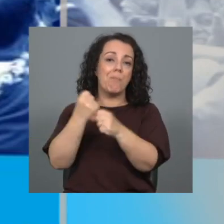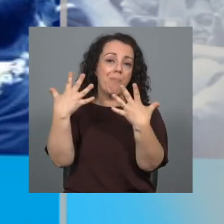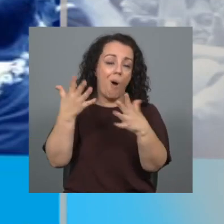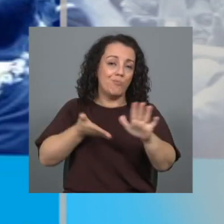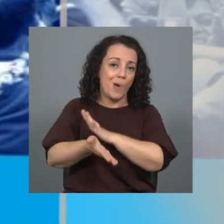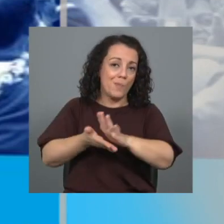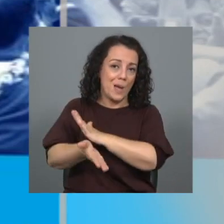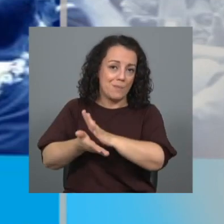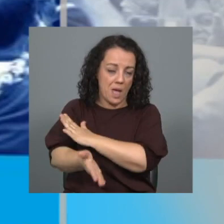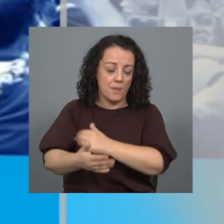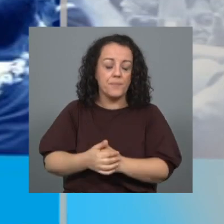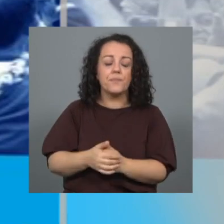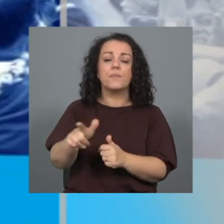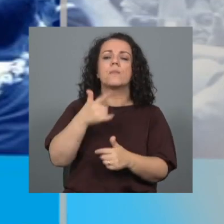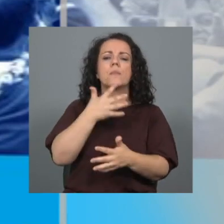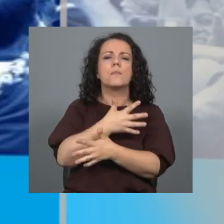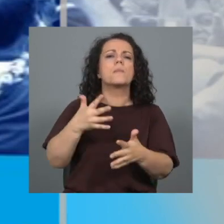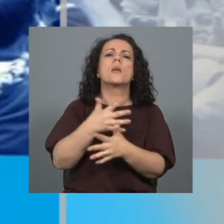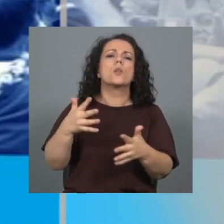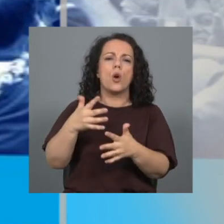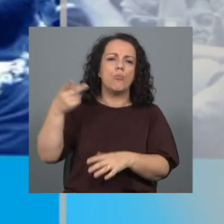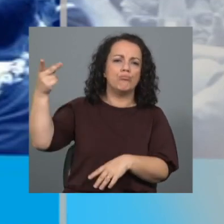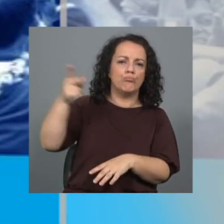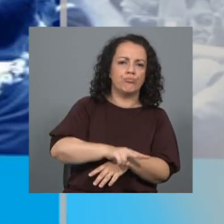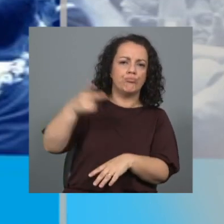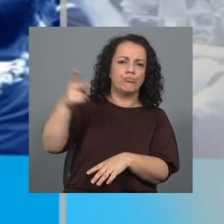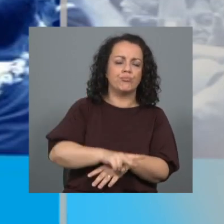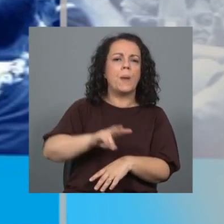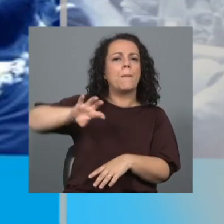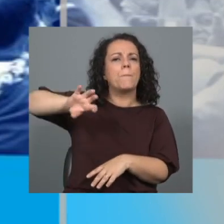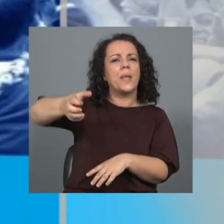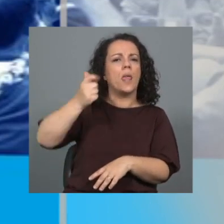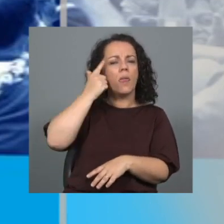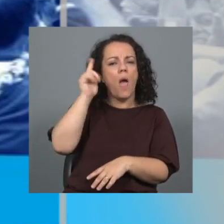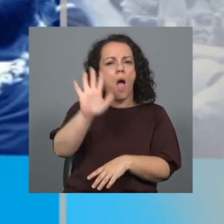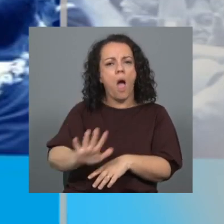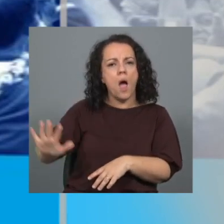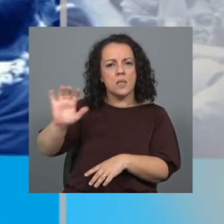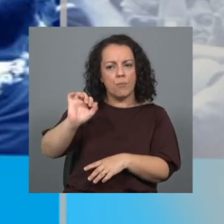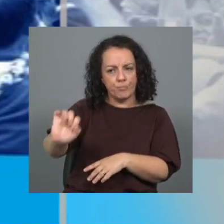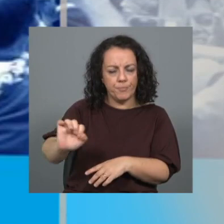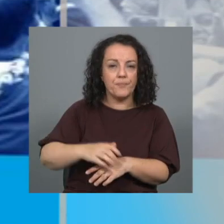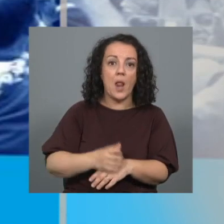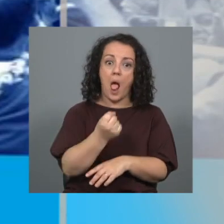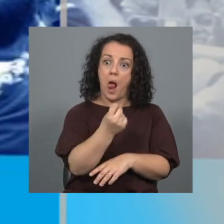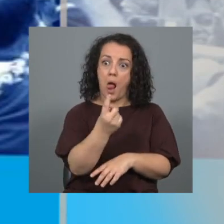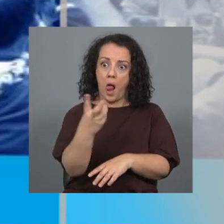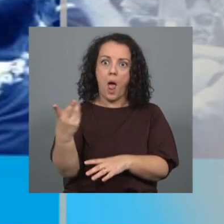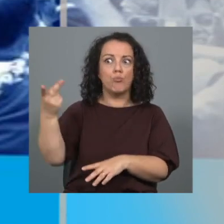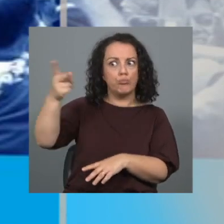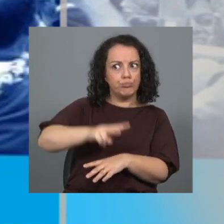obra vem sobretudo de países asiáticos, nos casos legalmente, noutros